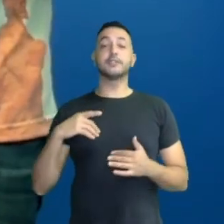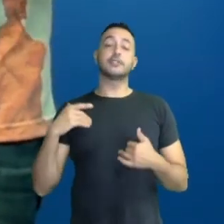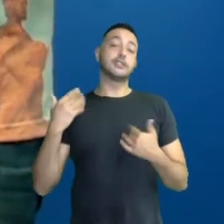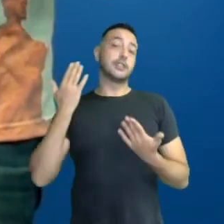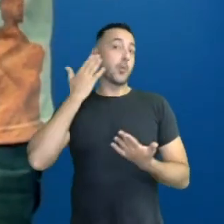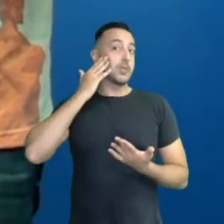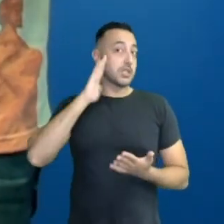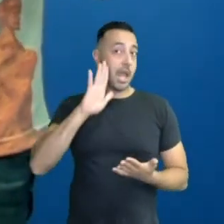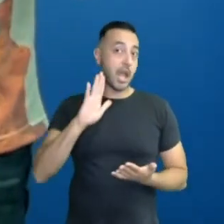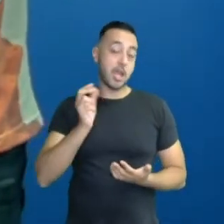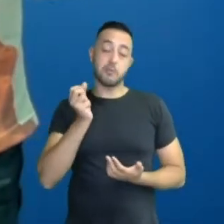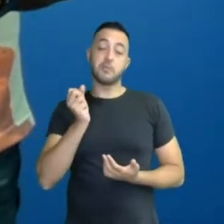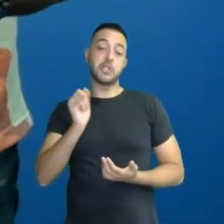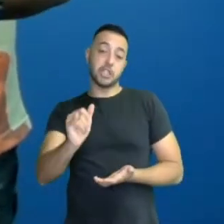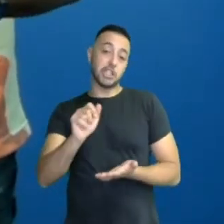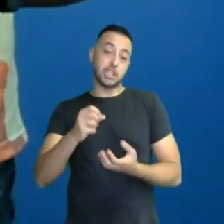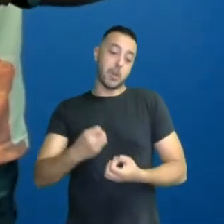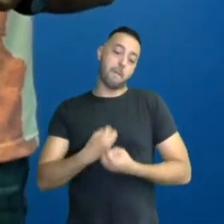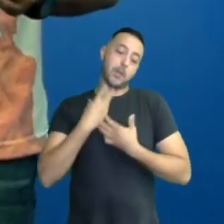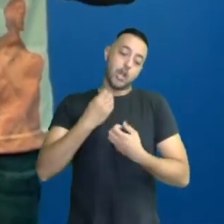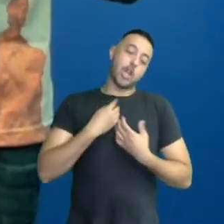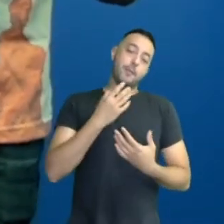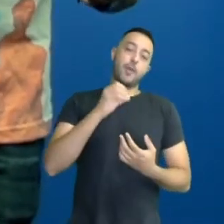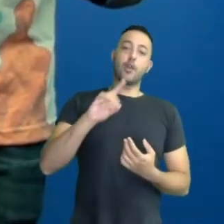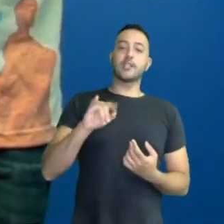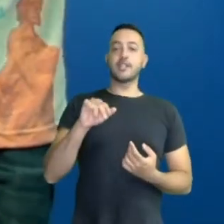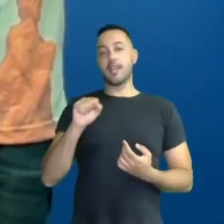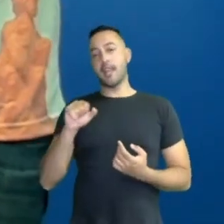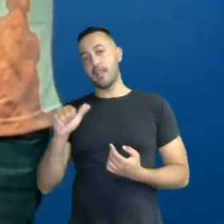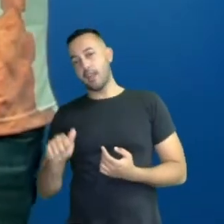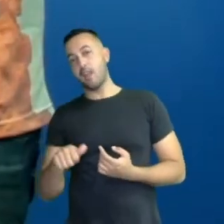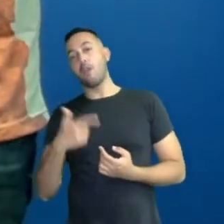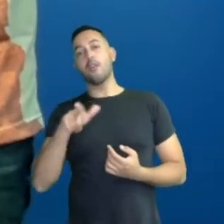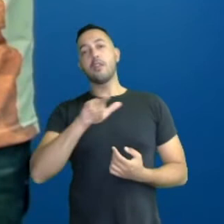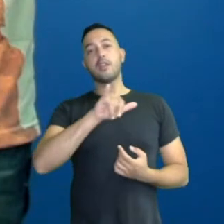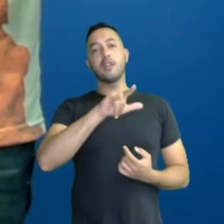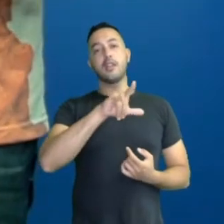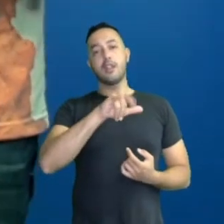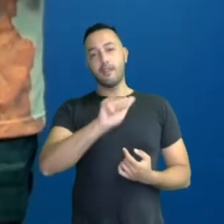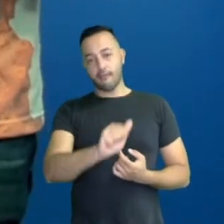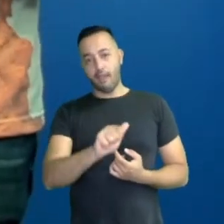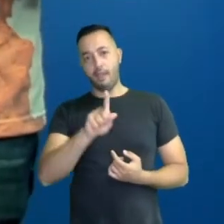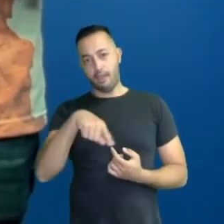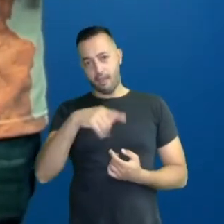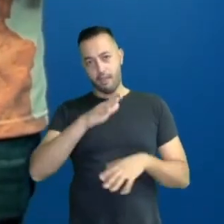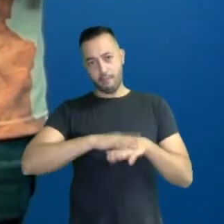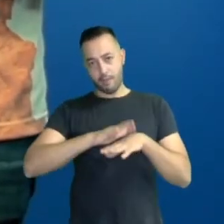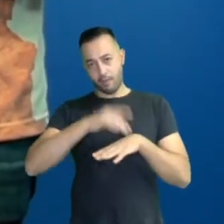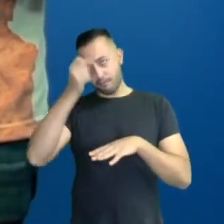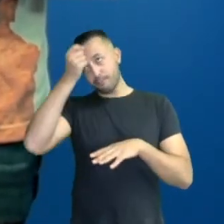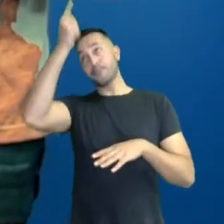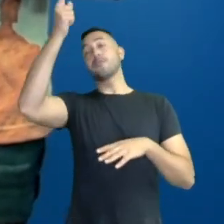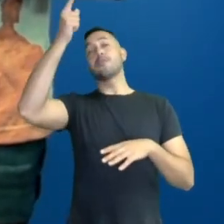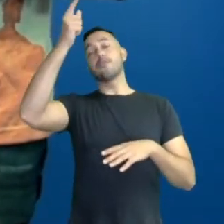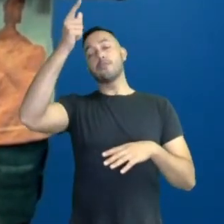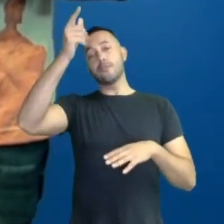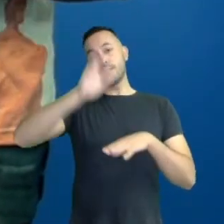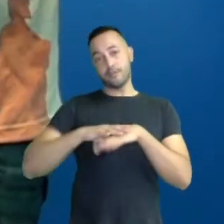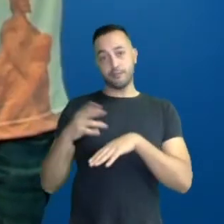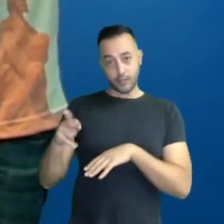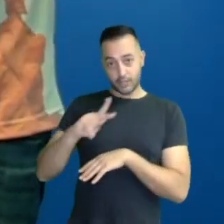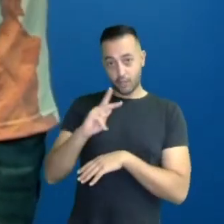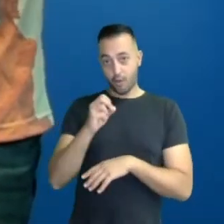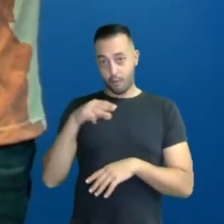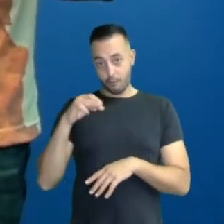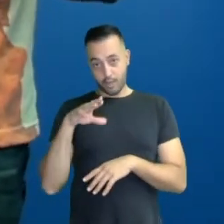não se sabe se os poemas da Odisseia e a Ilíada foi algo criado pela cabeça criativa de